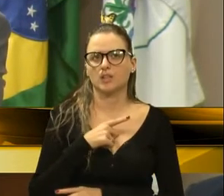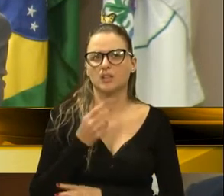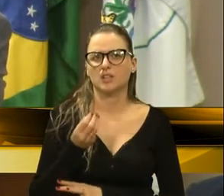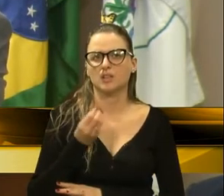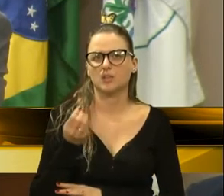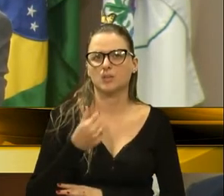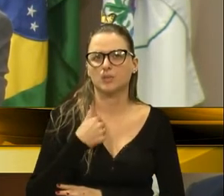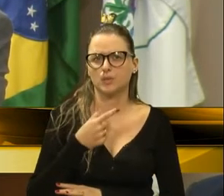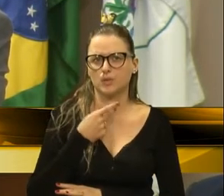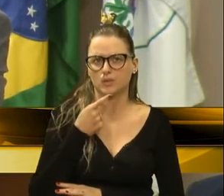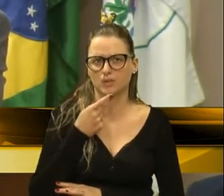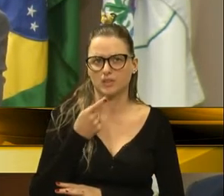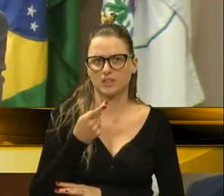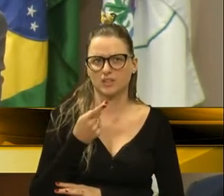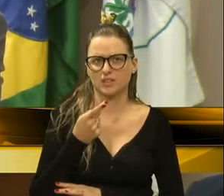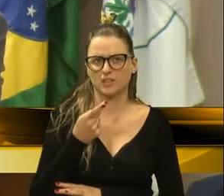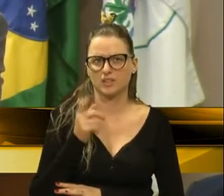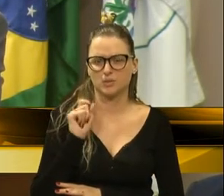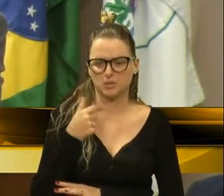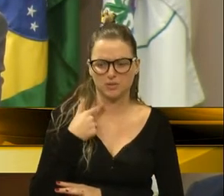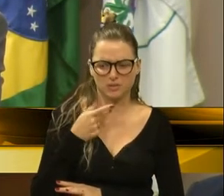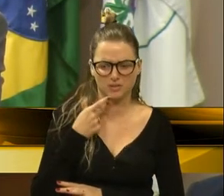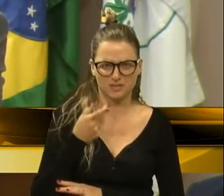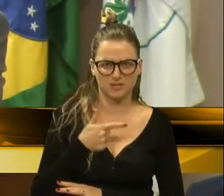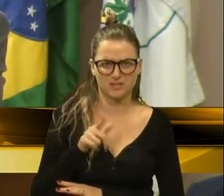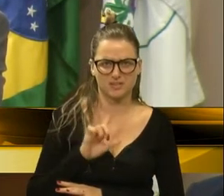O que eu estava falando?